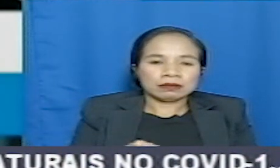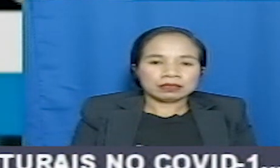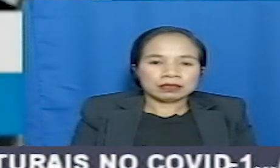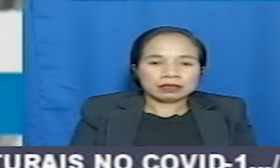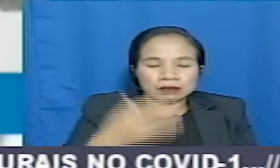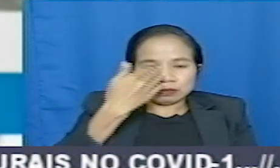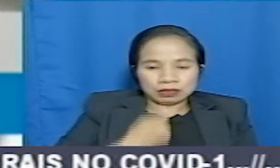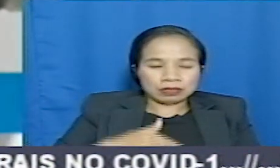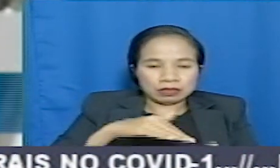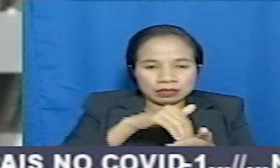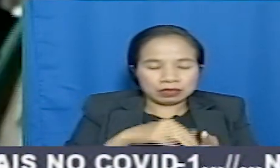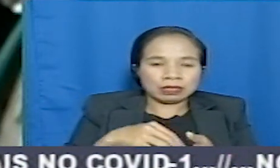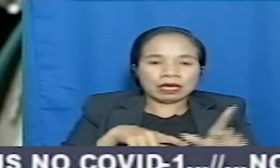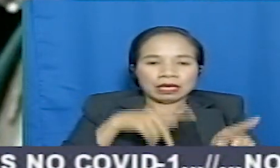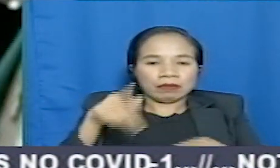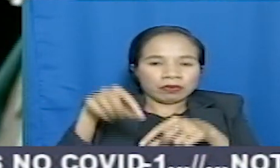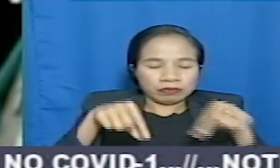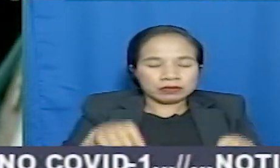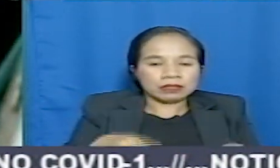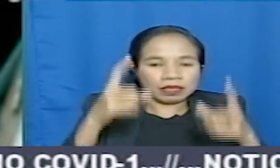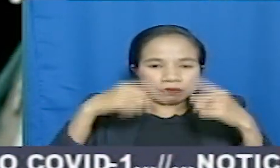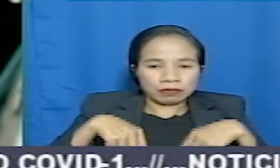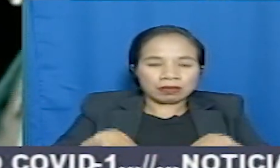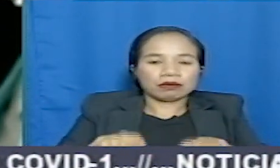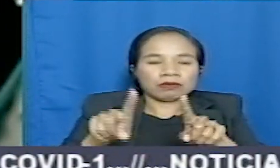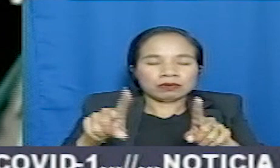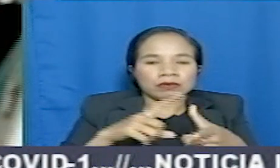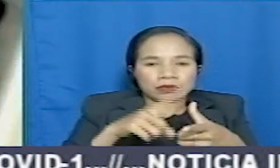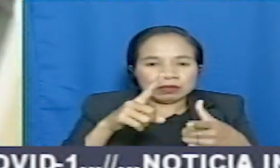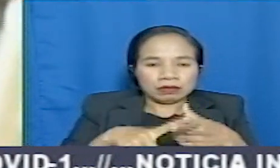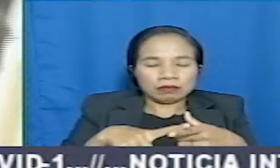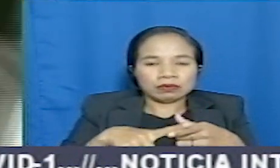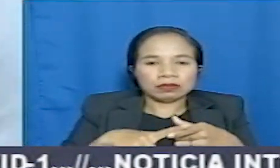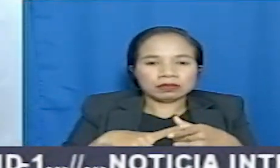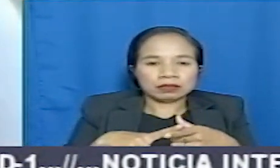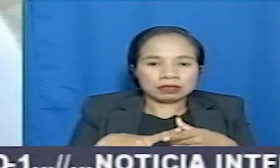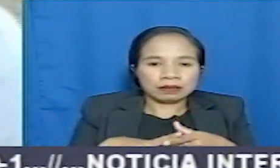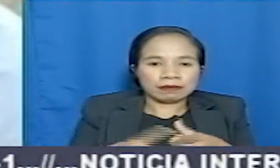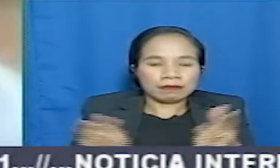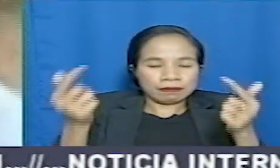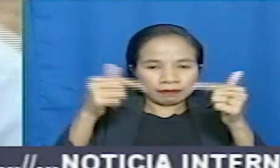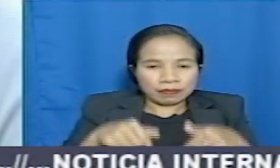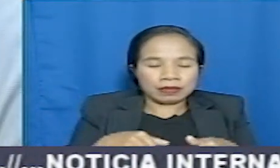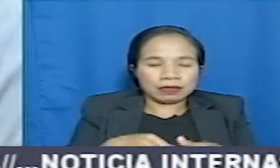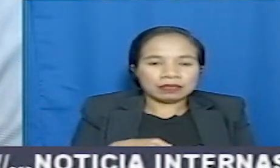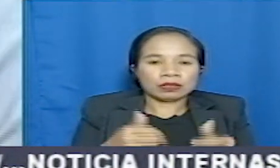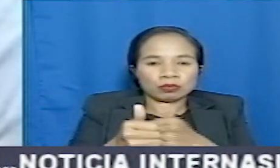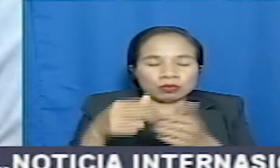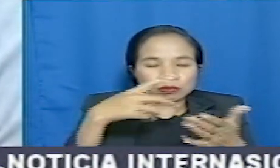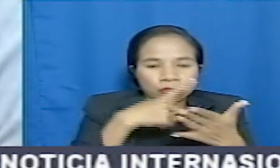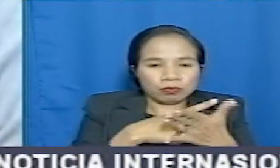deficiência ami tamahutu depois ikus mai hané pir proposta no be